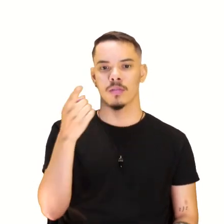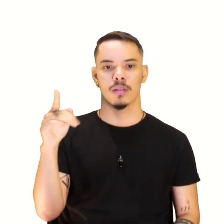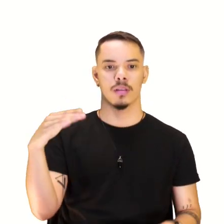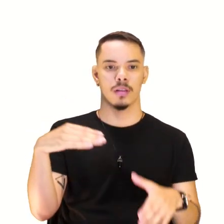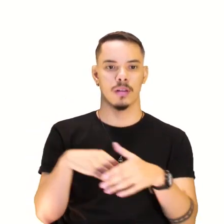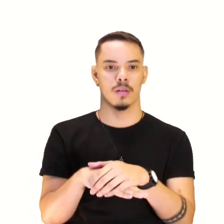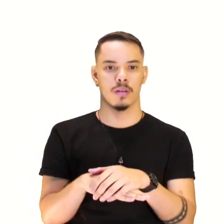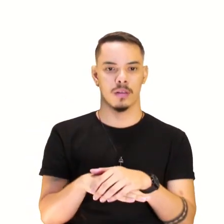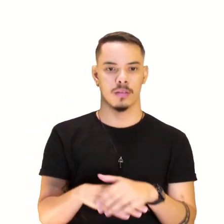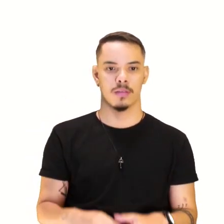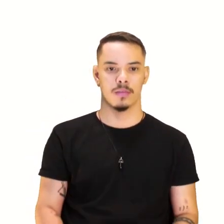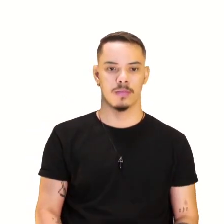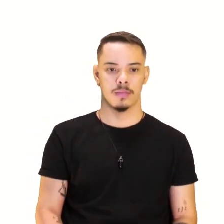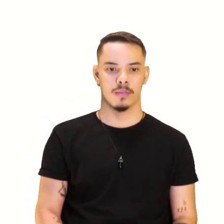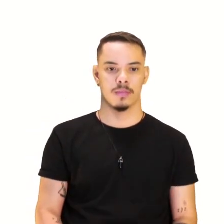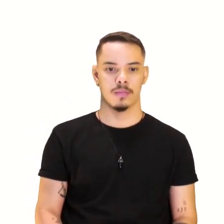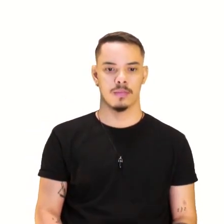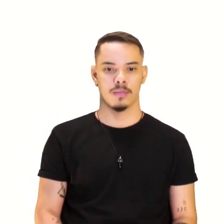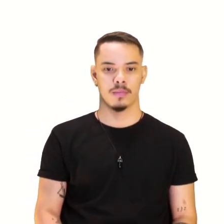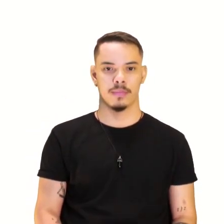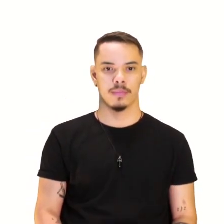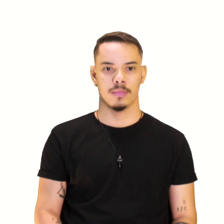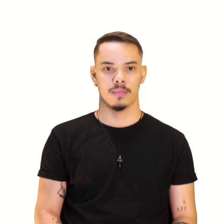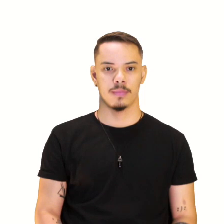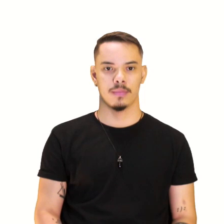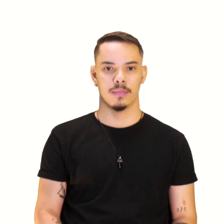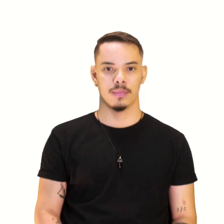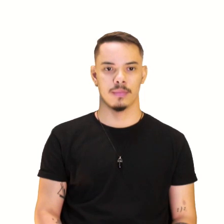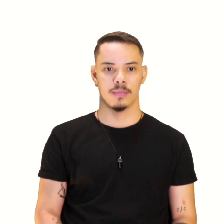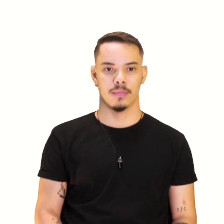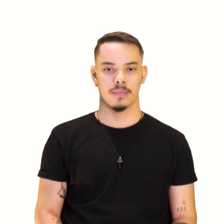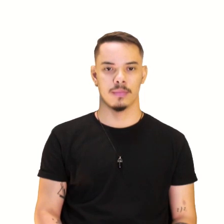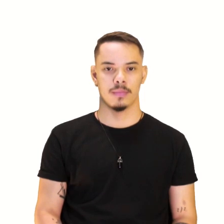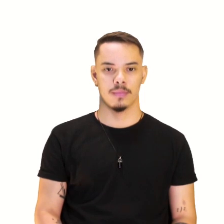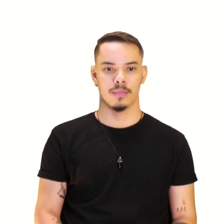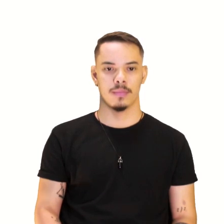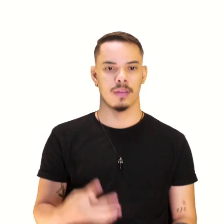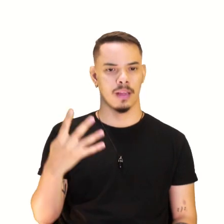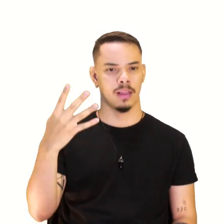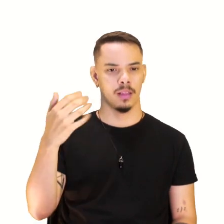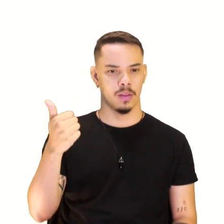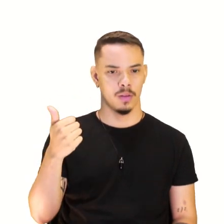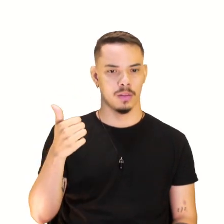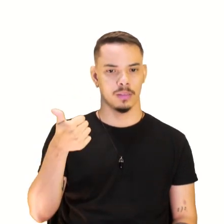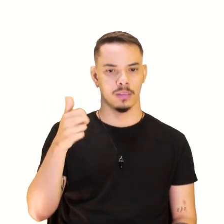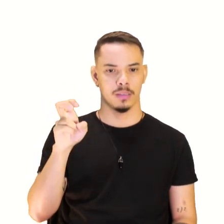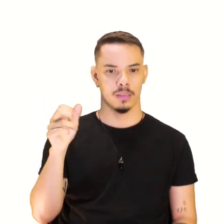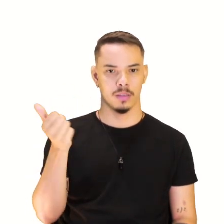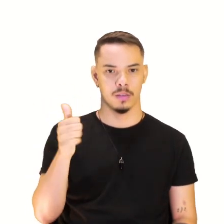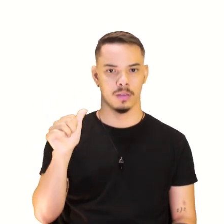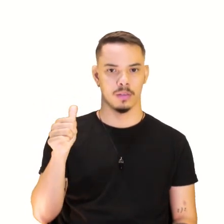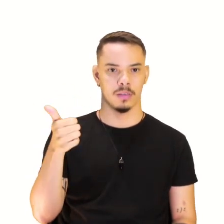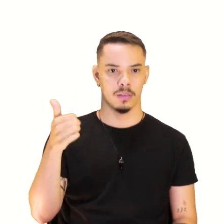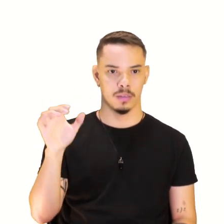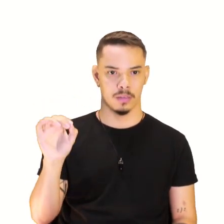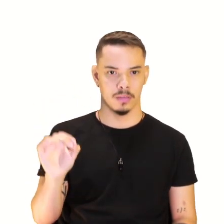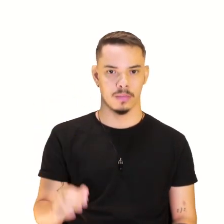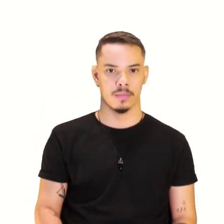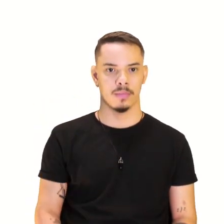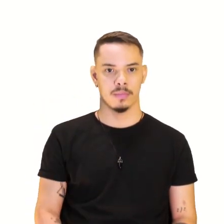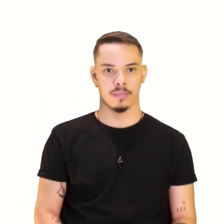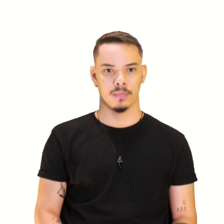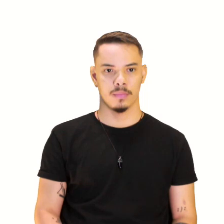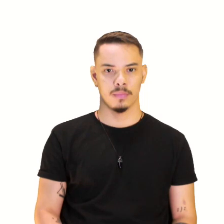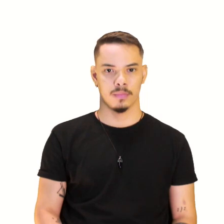ele guardou no total? 14, Ixi. 15, 11 ou 10? 90%